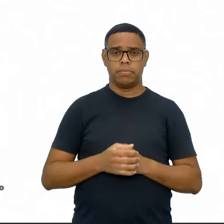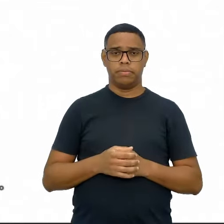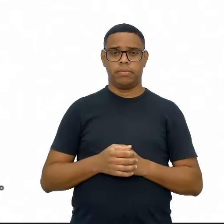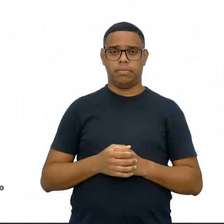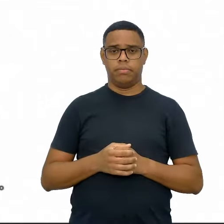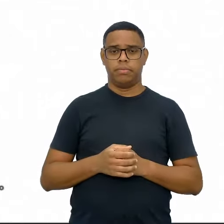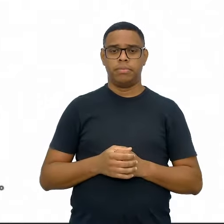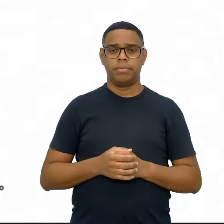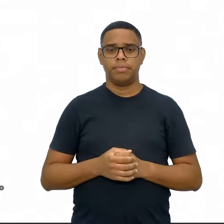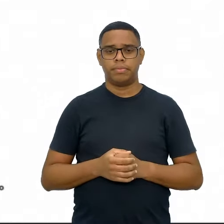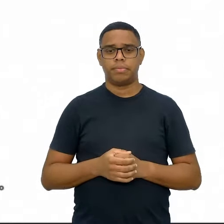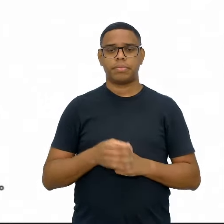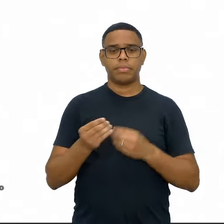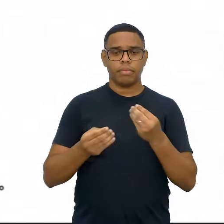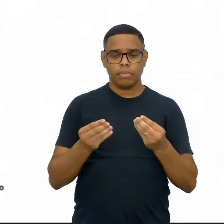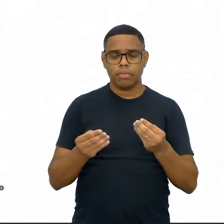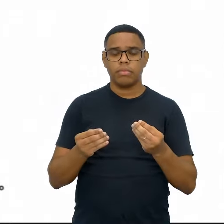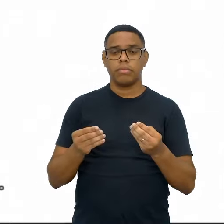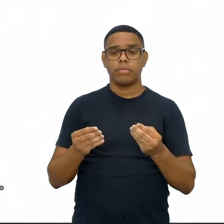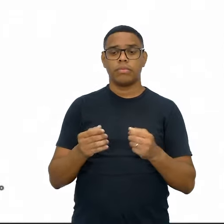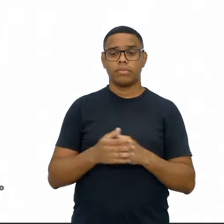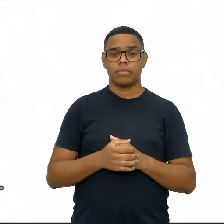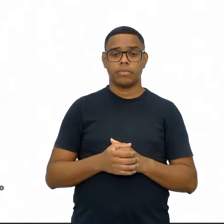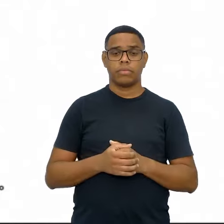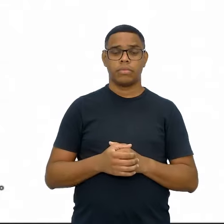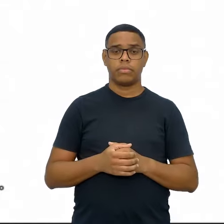com relação a